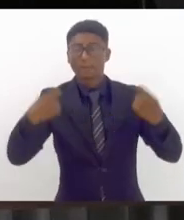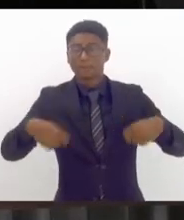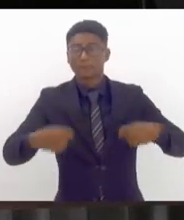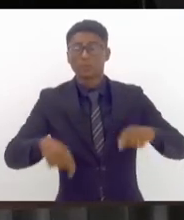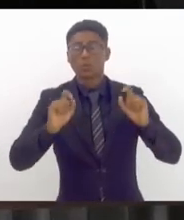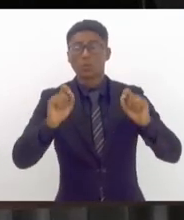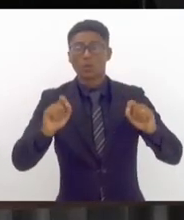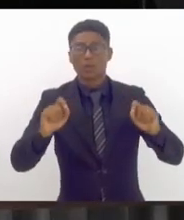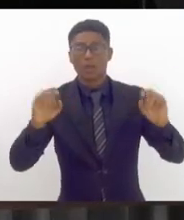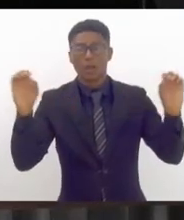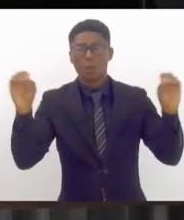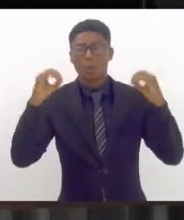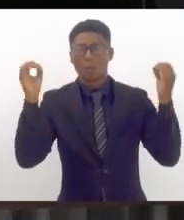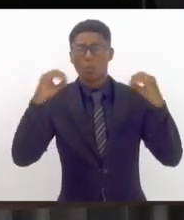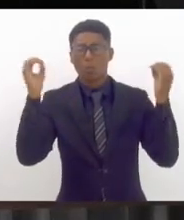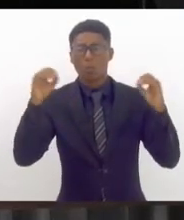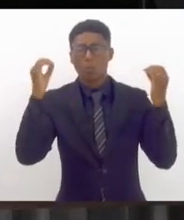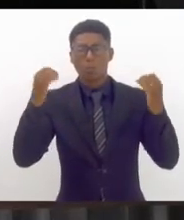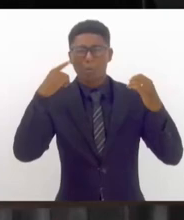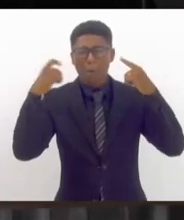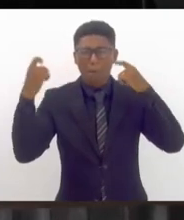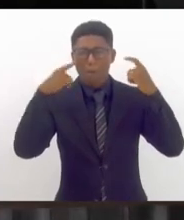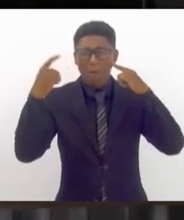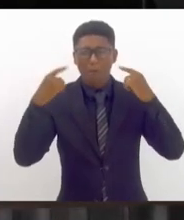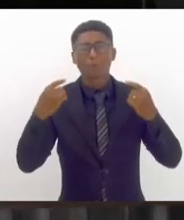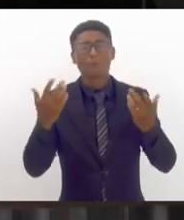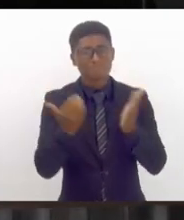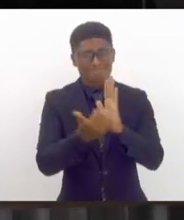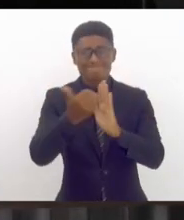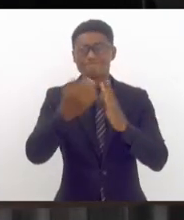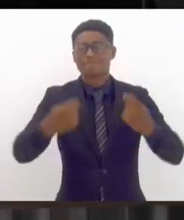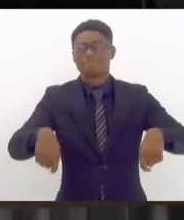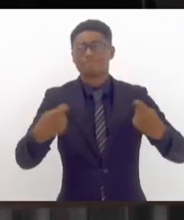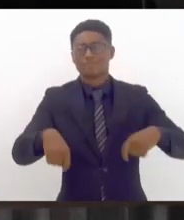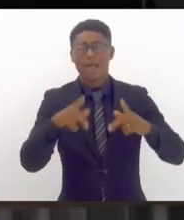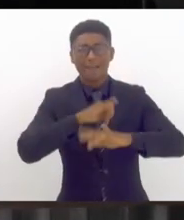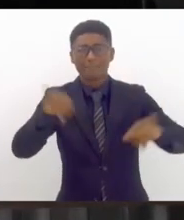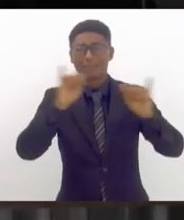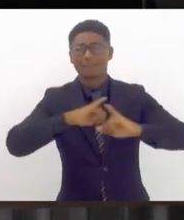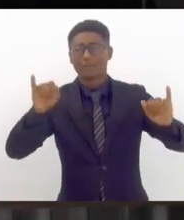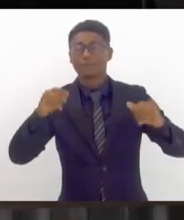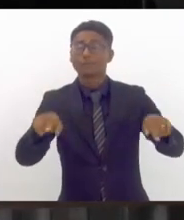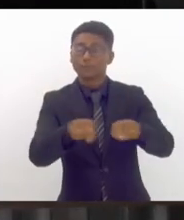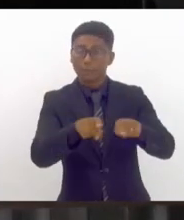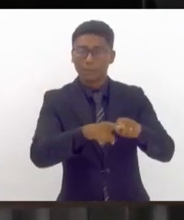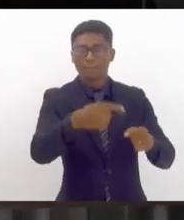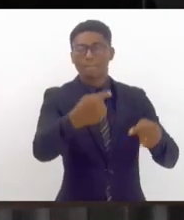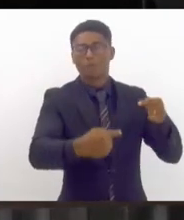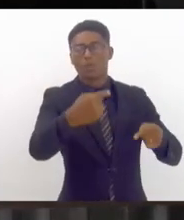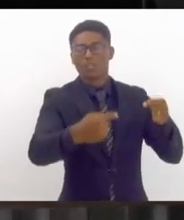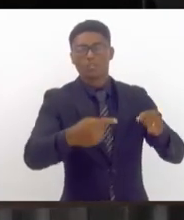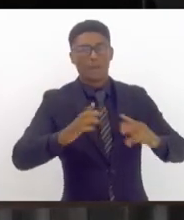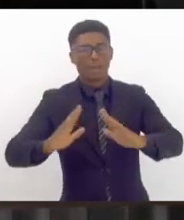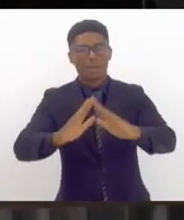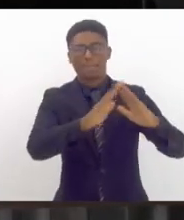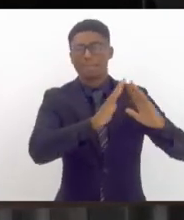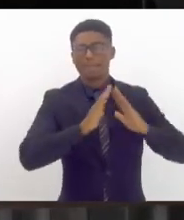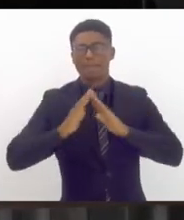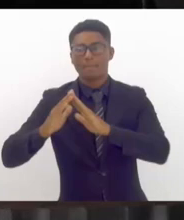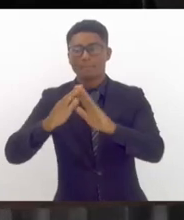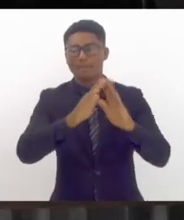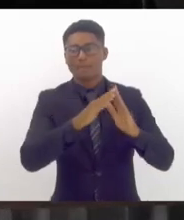exemplo, ainda assim avançamos menos ainda em política habitacional. É um absurdo o